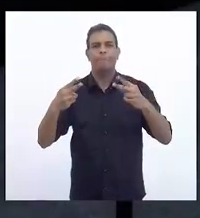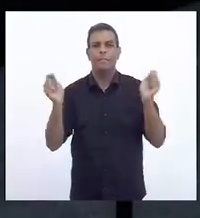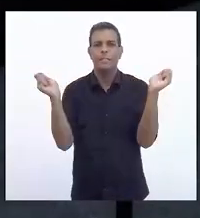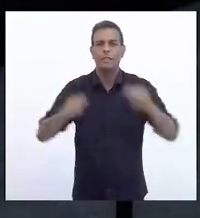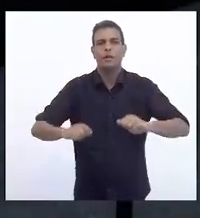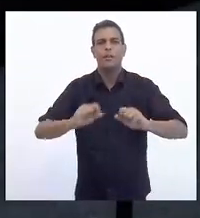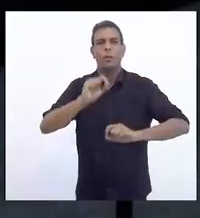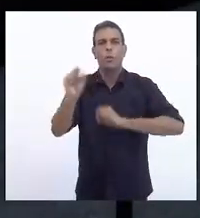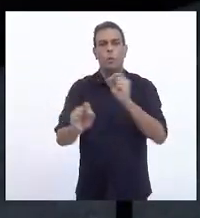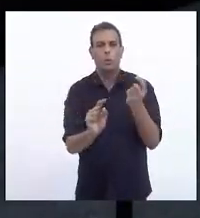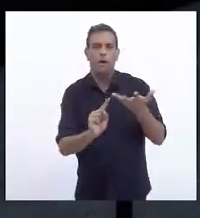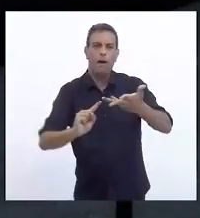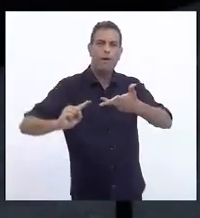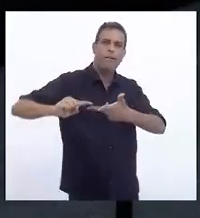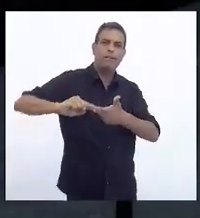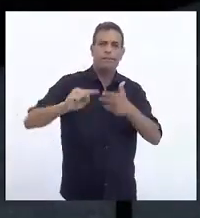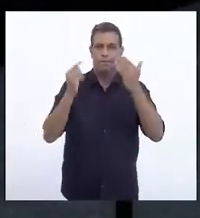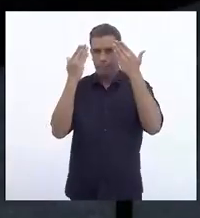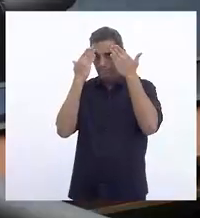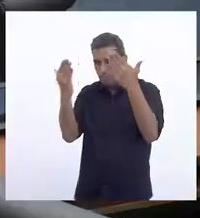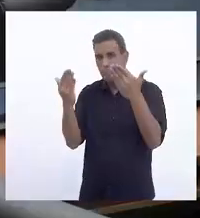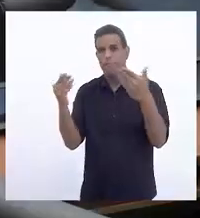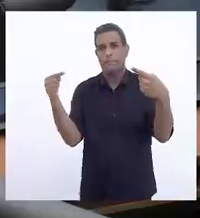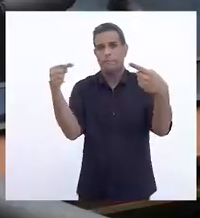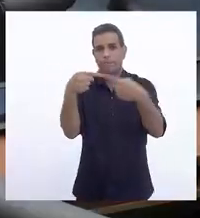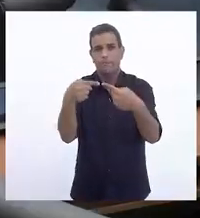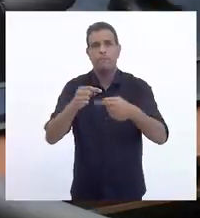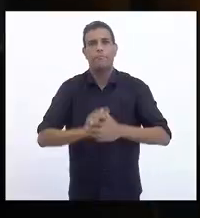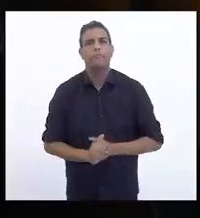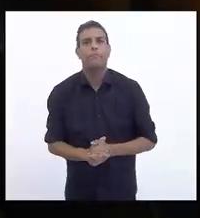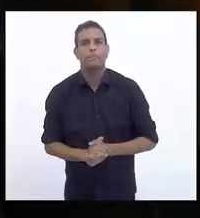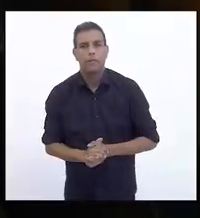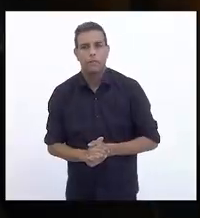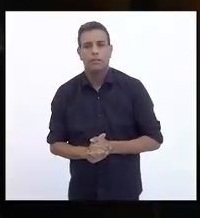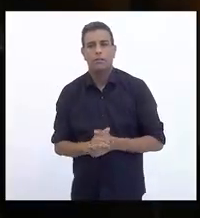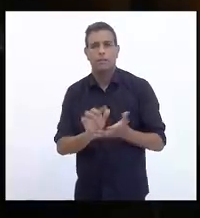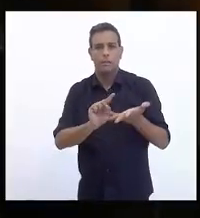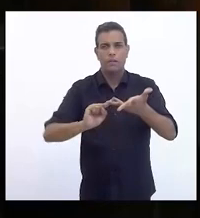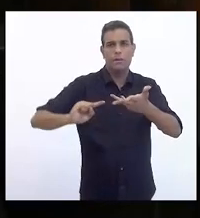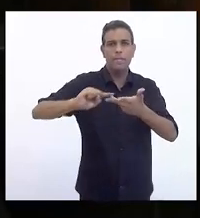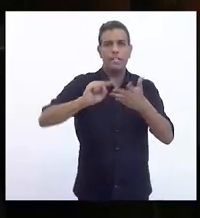o governador Cláudio Castro. Obrigado, deputado Márcio Pacheco.